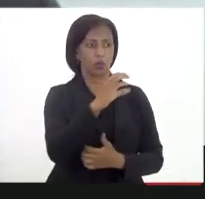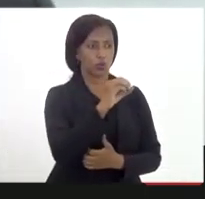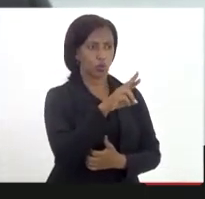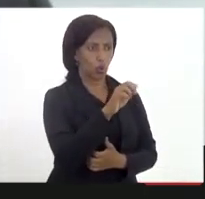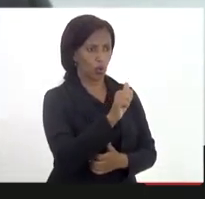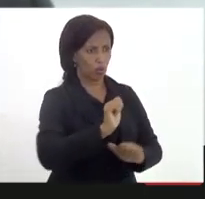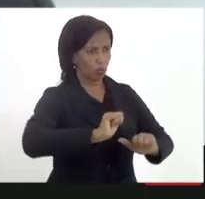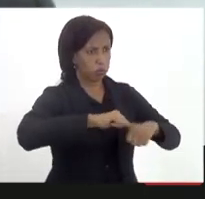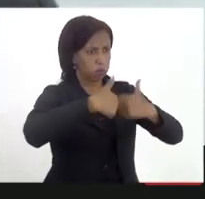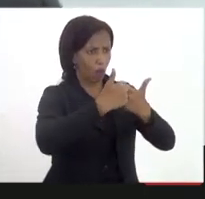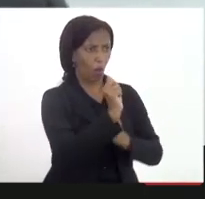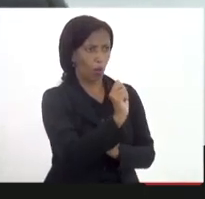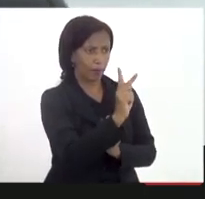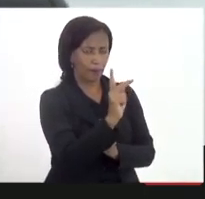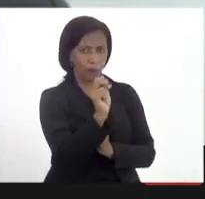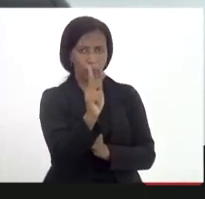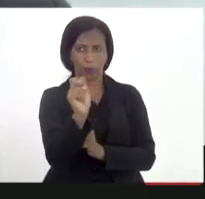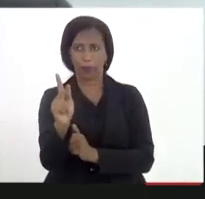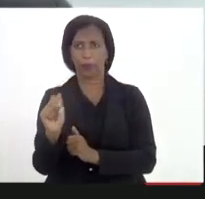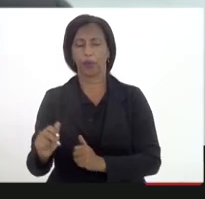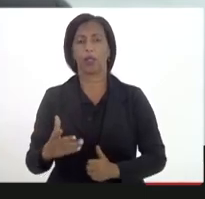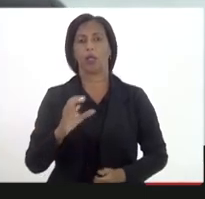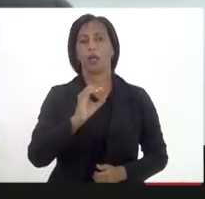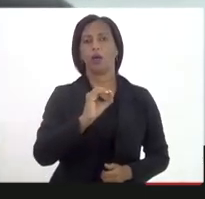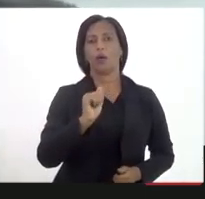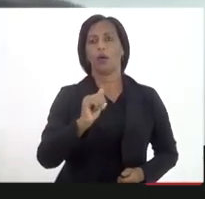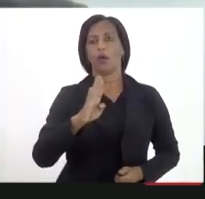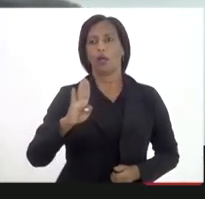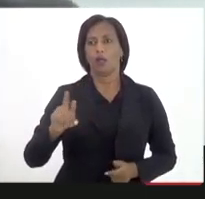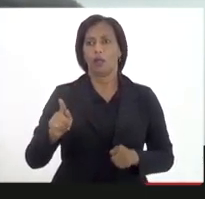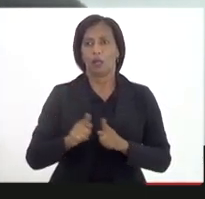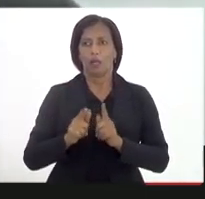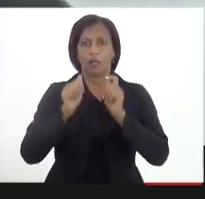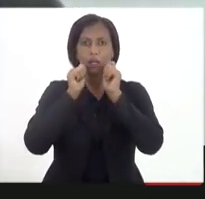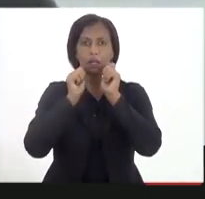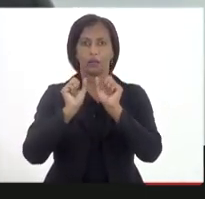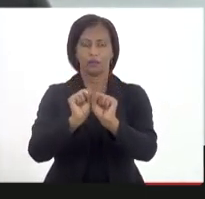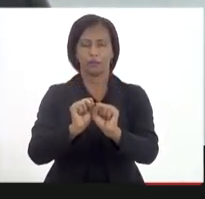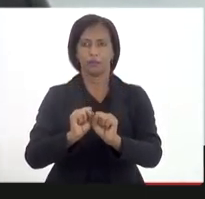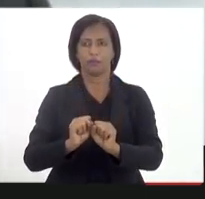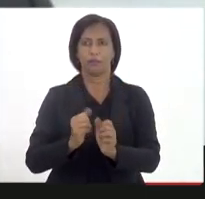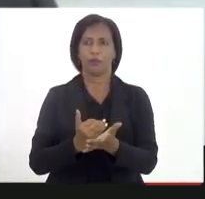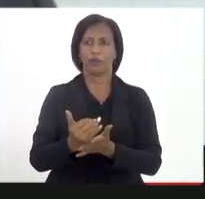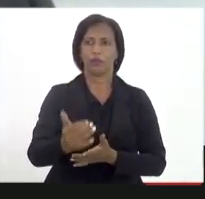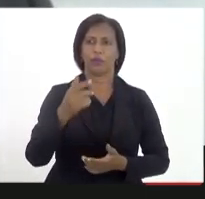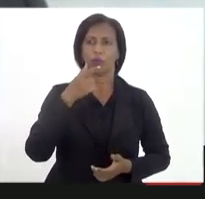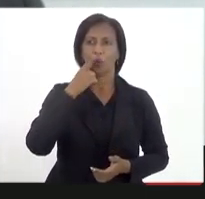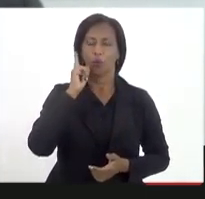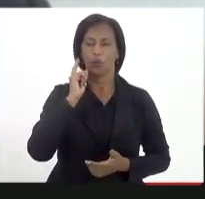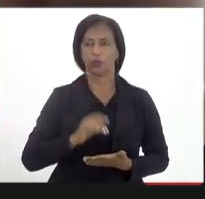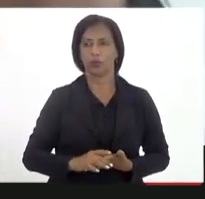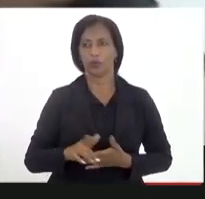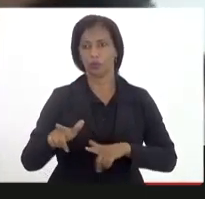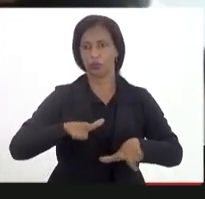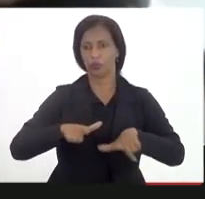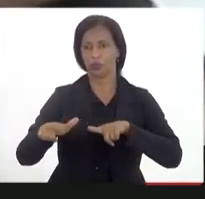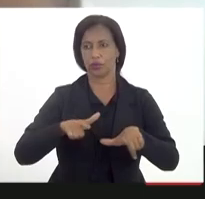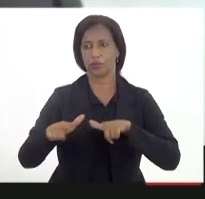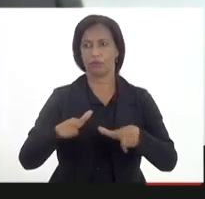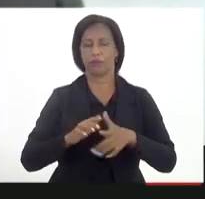já já deram aval Já deram ok e ao abrir a Assembleia Legislativa iniciou ontem essa semana aliás os